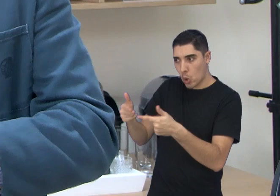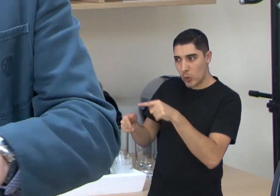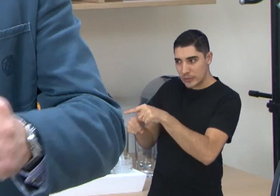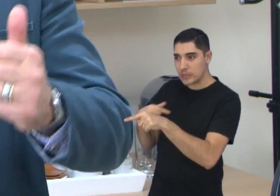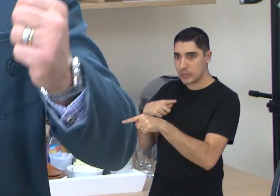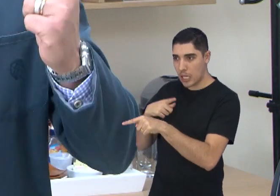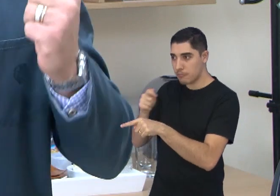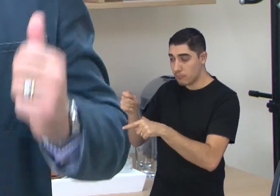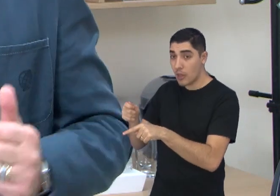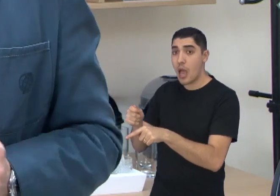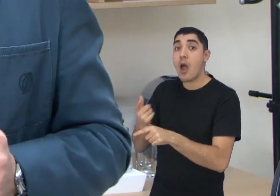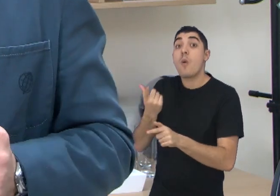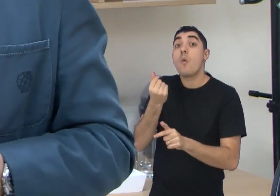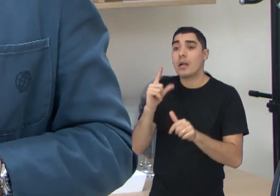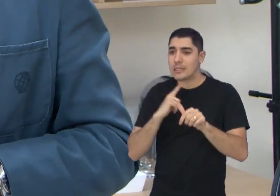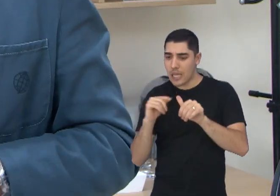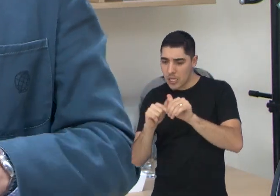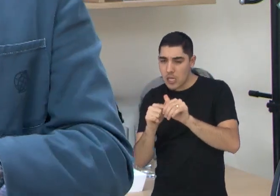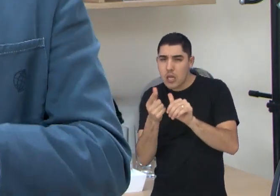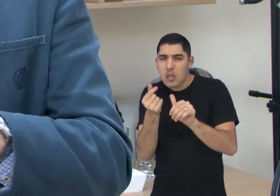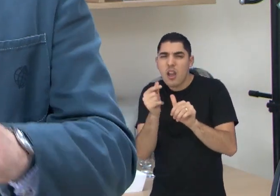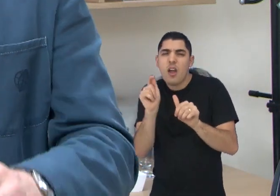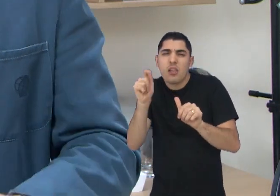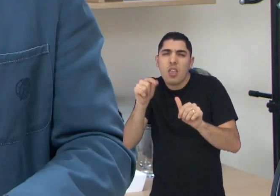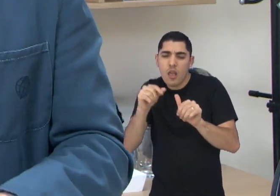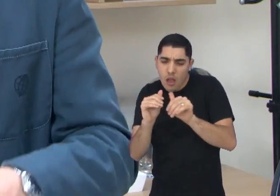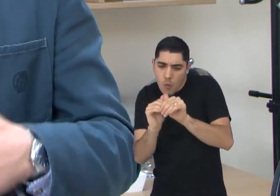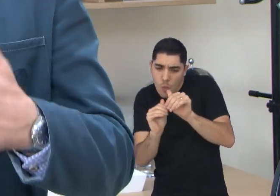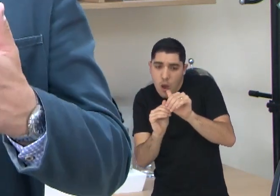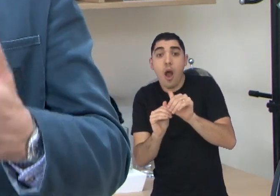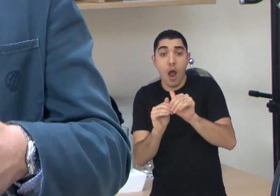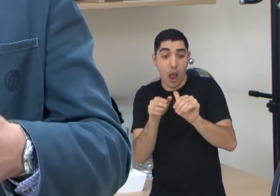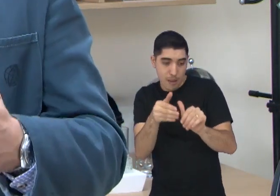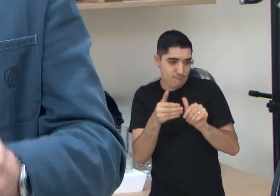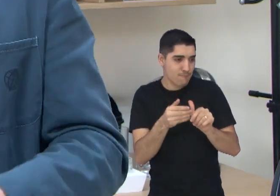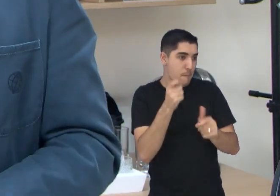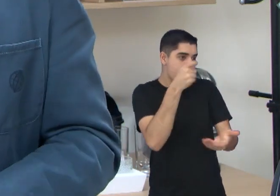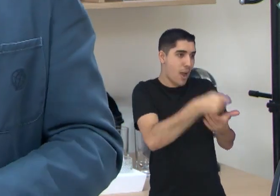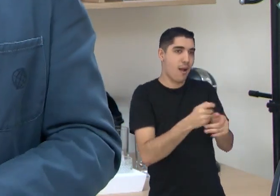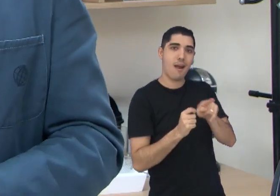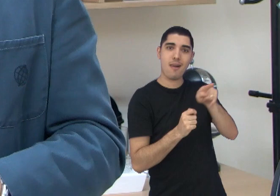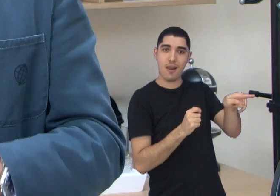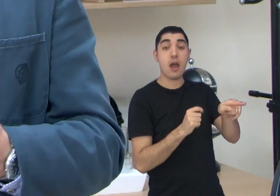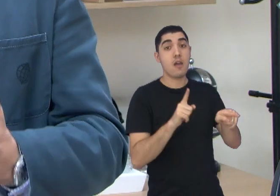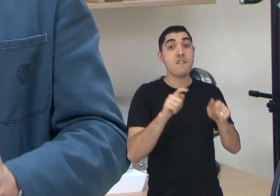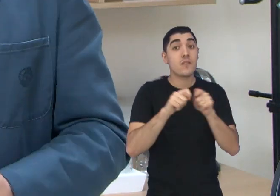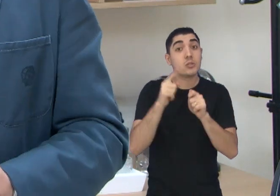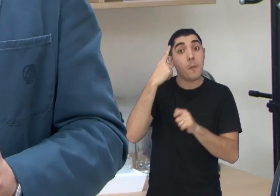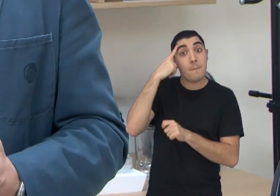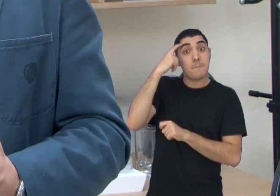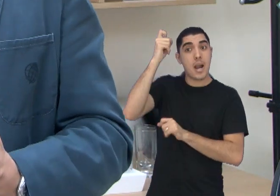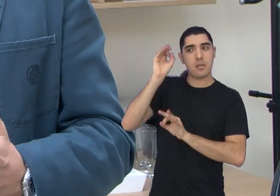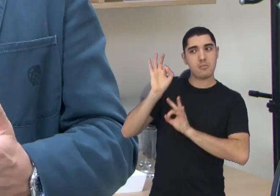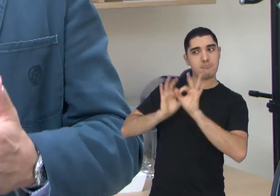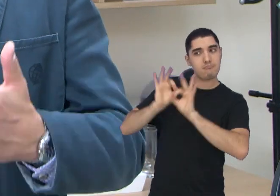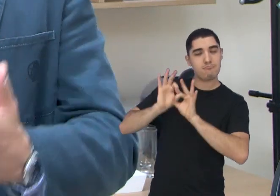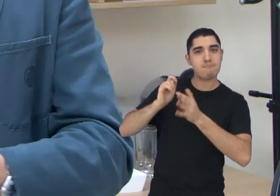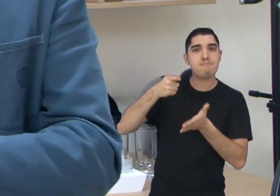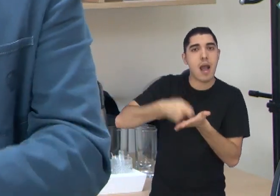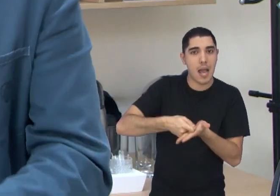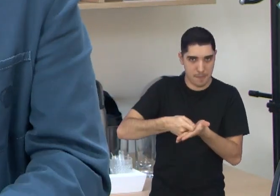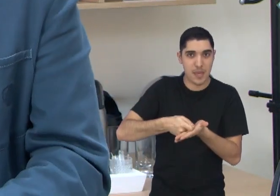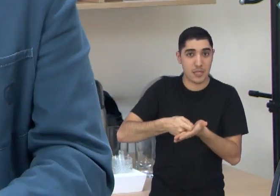quanto sobra para os anteriores, né, para aí poder quitar. Fazer um plano de pagamento, né, isso também é possível, muitas empresas